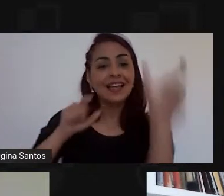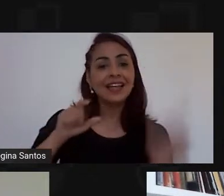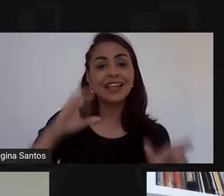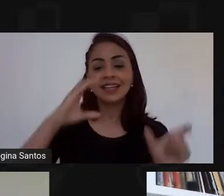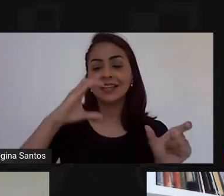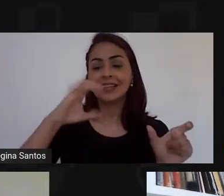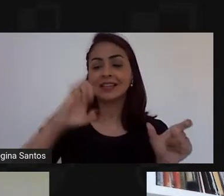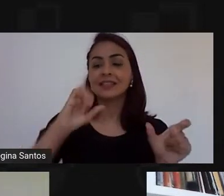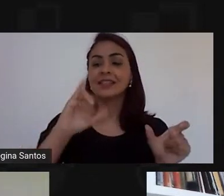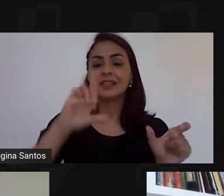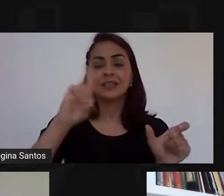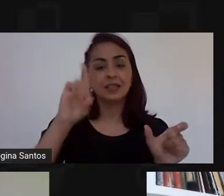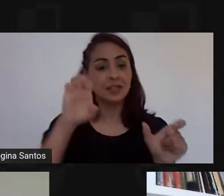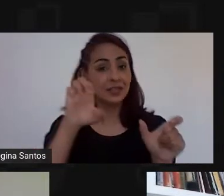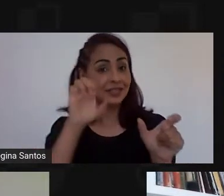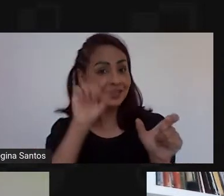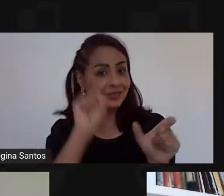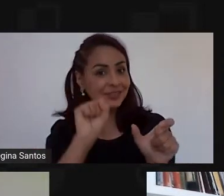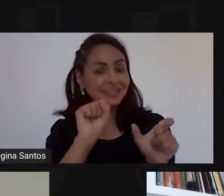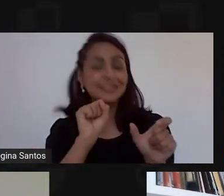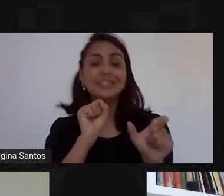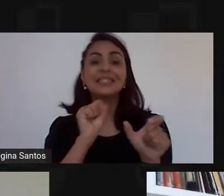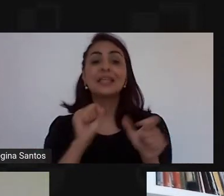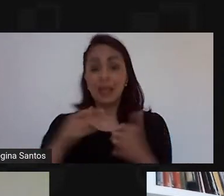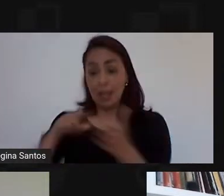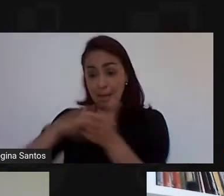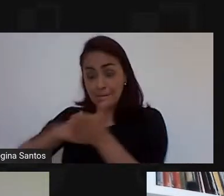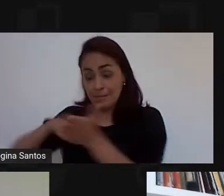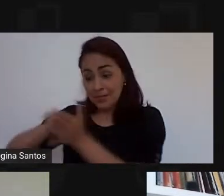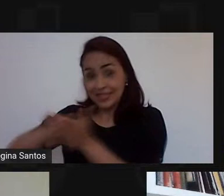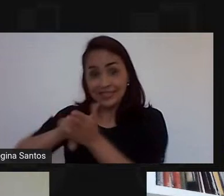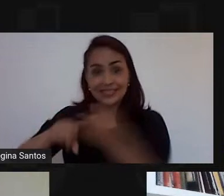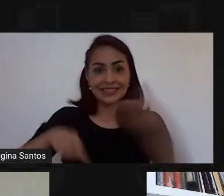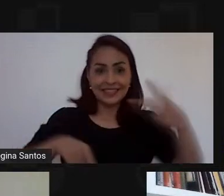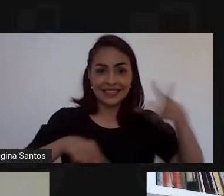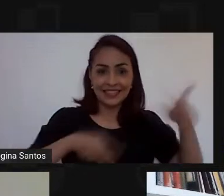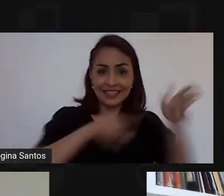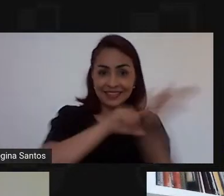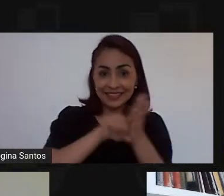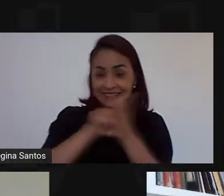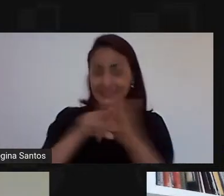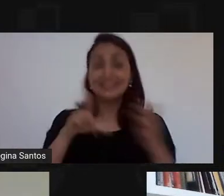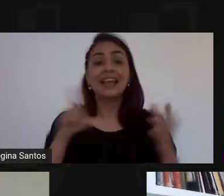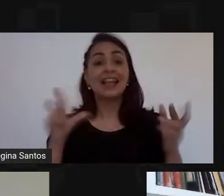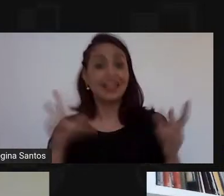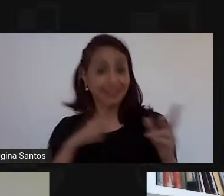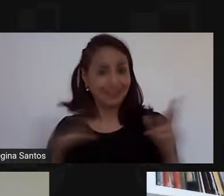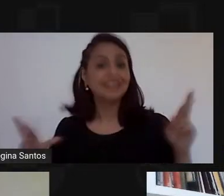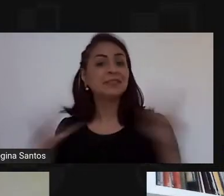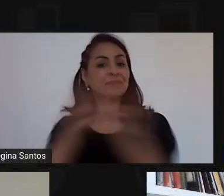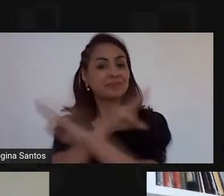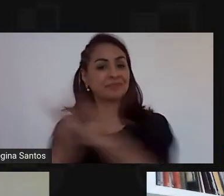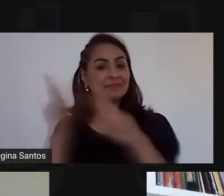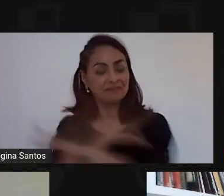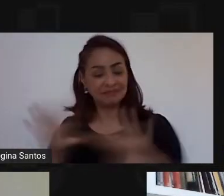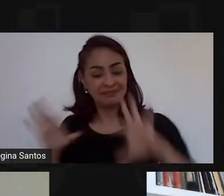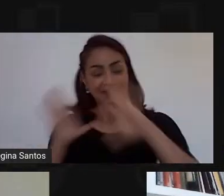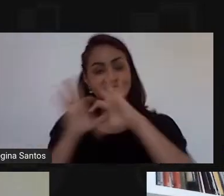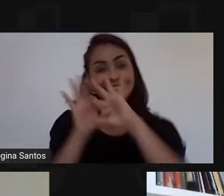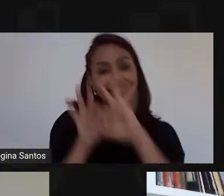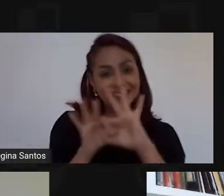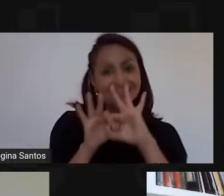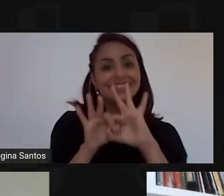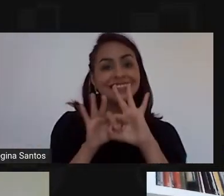dialogam, né, a gente, eu vou ali até a década de 80, C.I.U.D.S. vem com a década de 90, enquanto de fato as